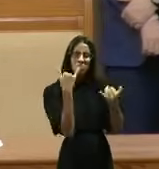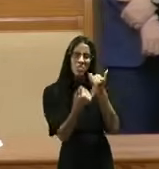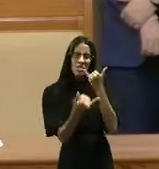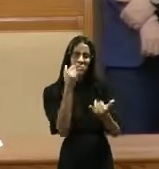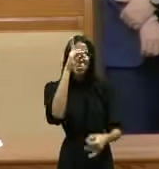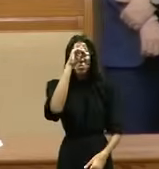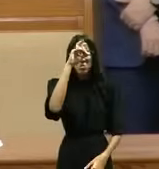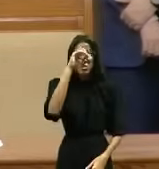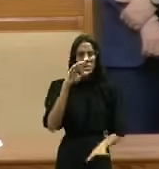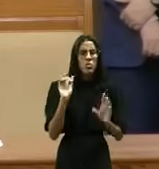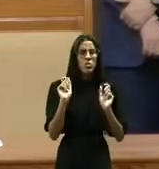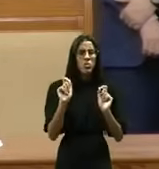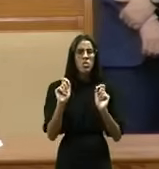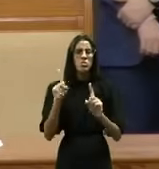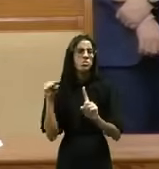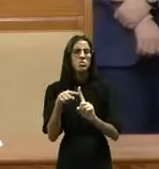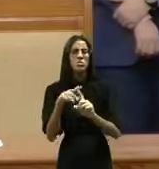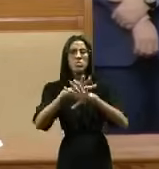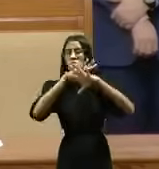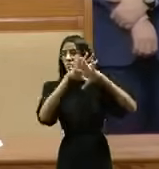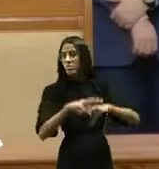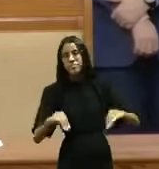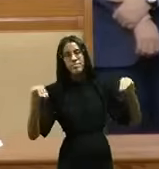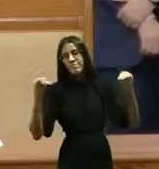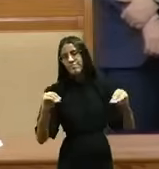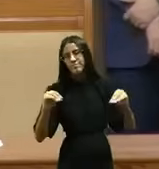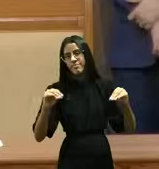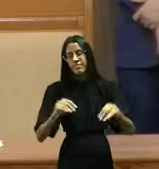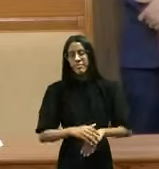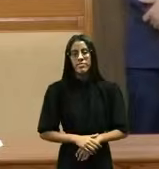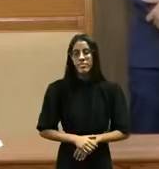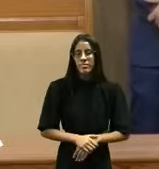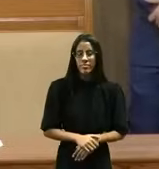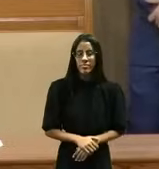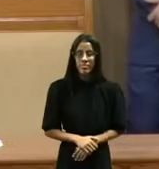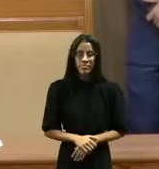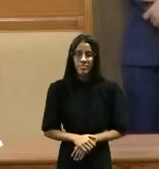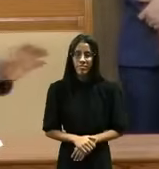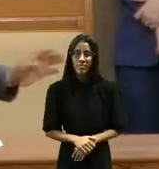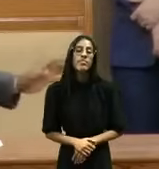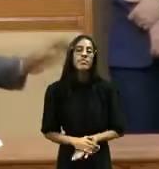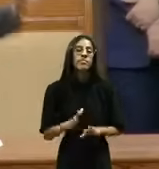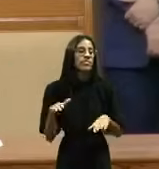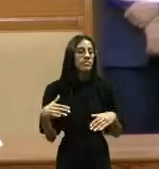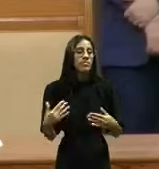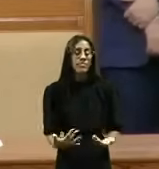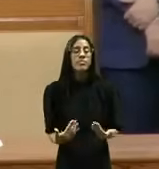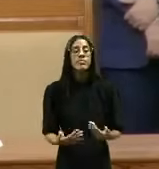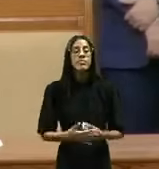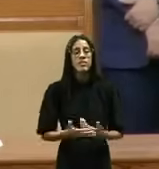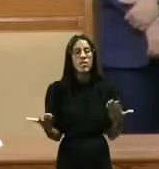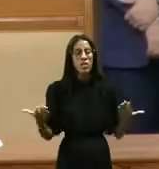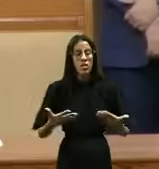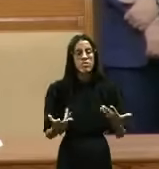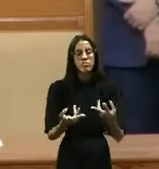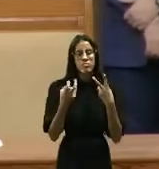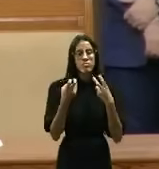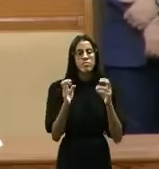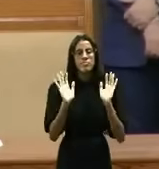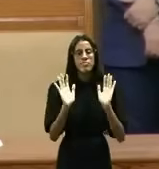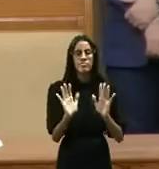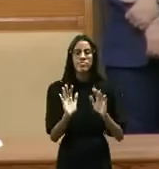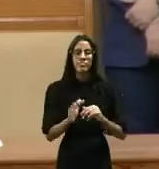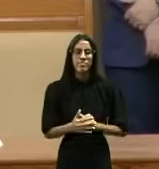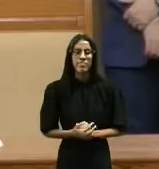se não tiver meu irmão você vai ficar só aqui de enfeite Só de enfeite E aí vamos analisar Tem coisa que é